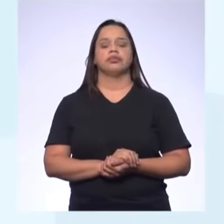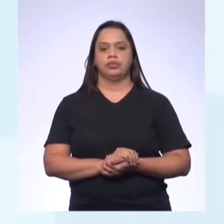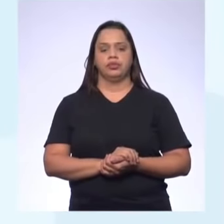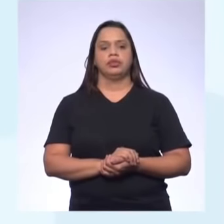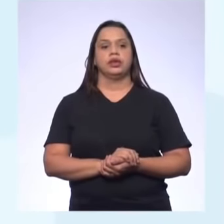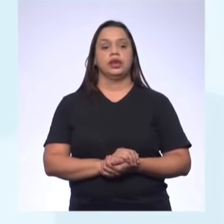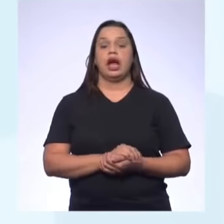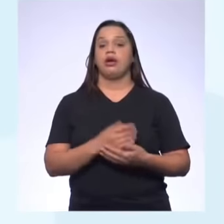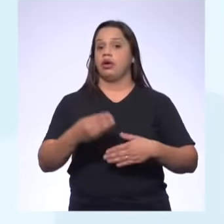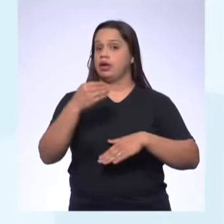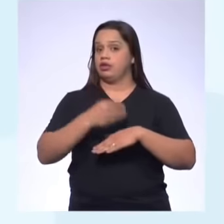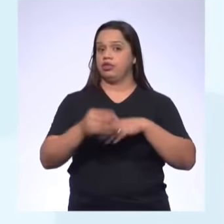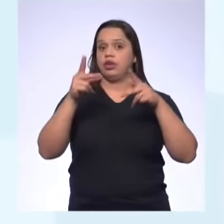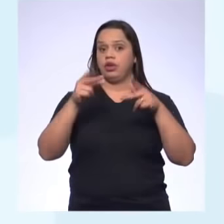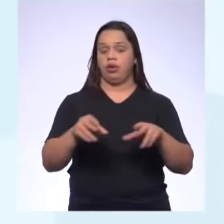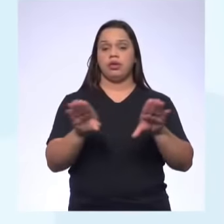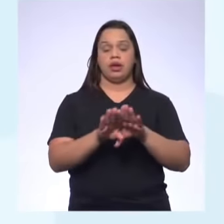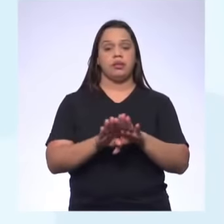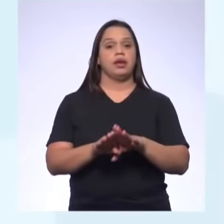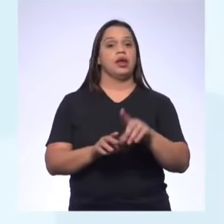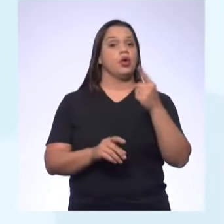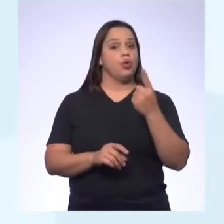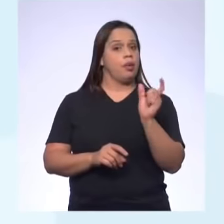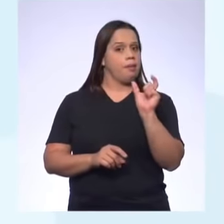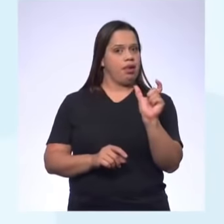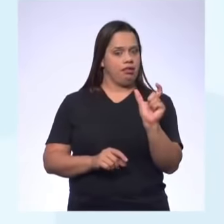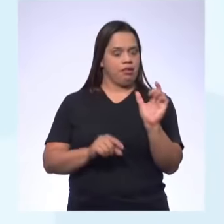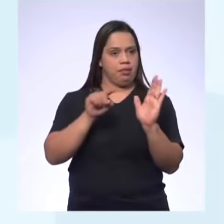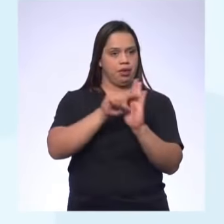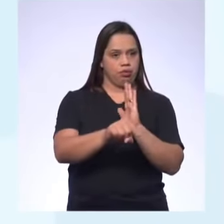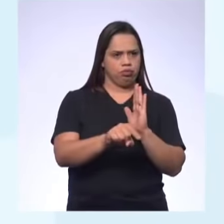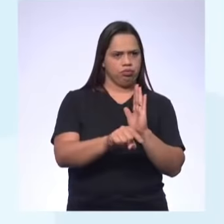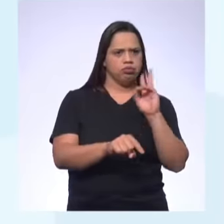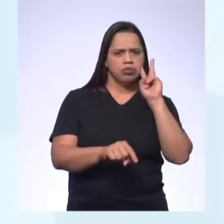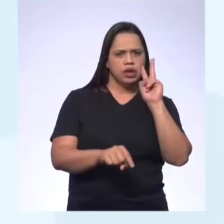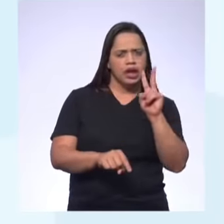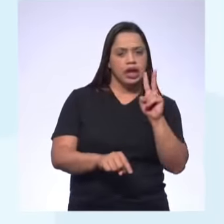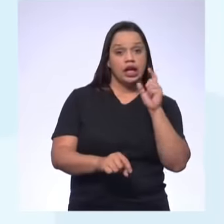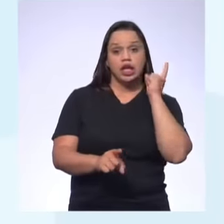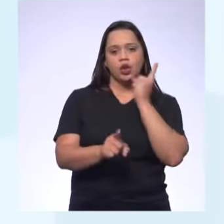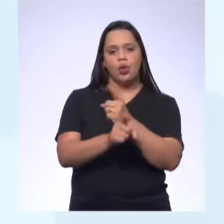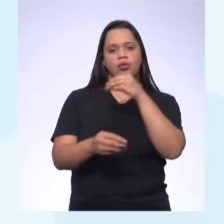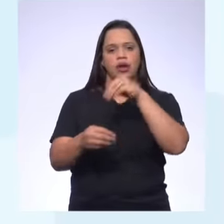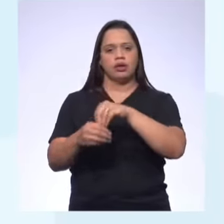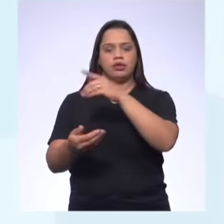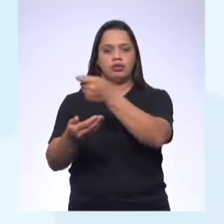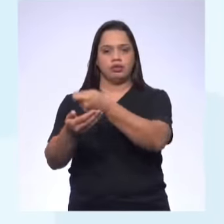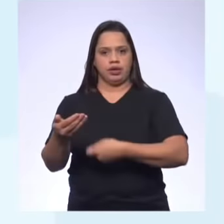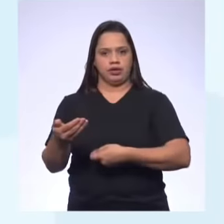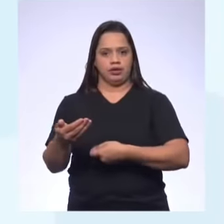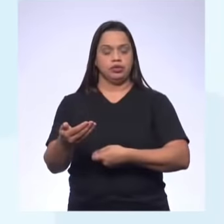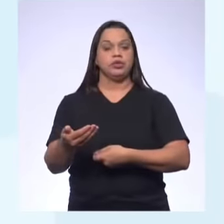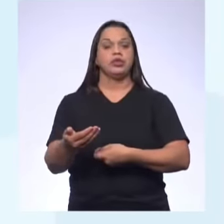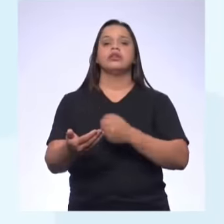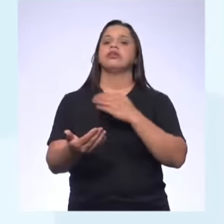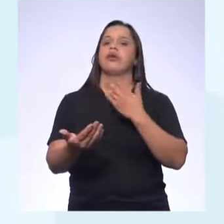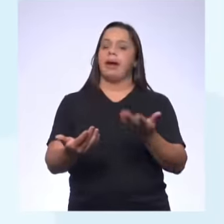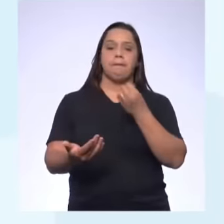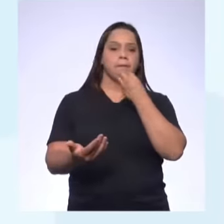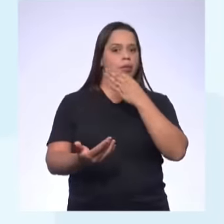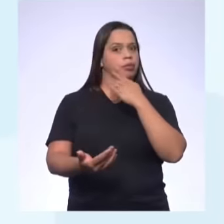Agora, a mesma dica que eu dei. Pega uma palavra da pergunta e localiza lá no texto, gente. Ajuda